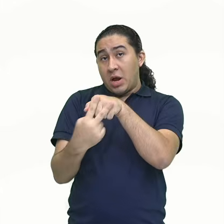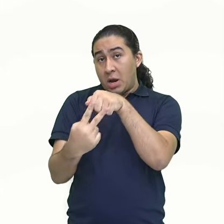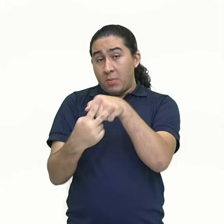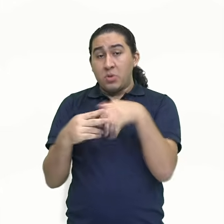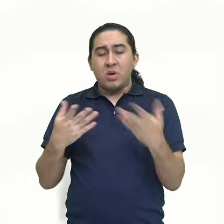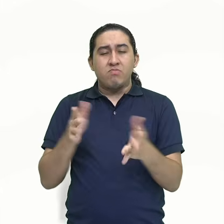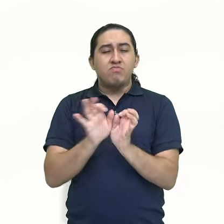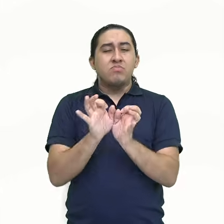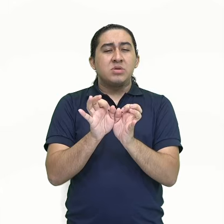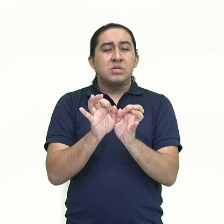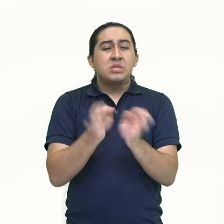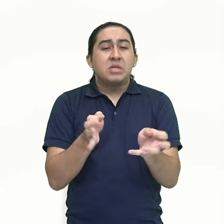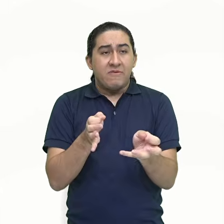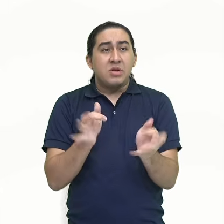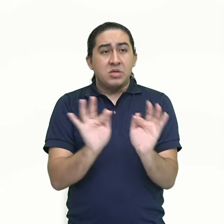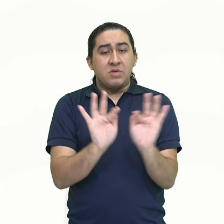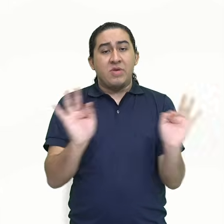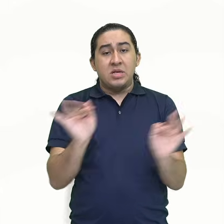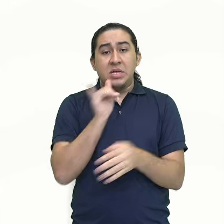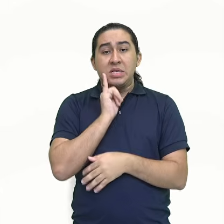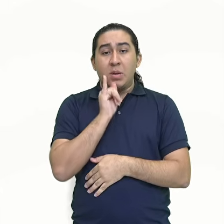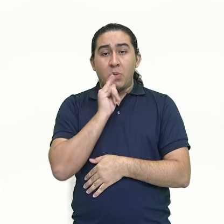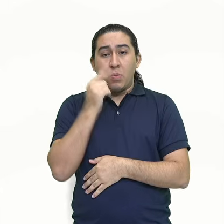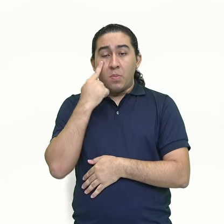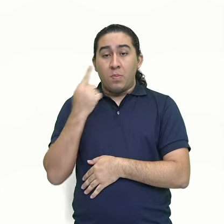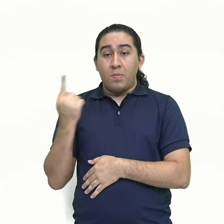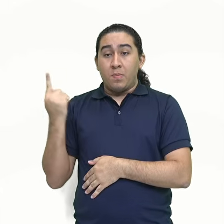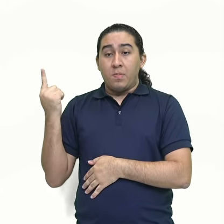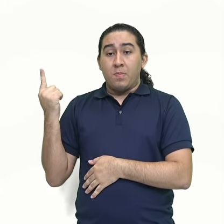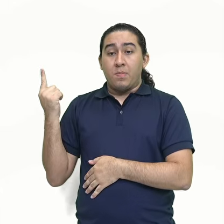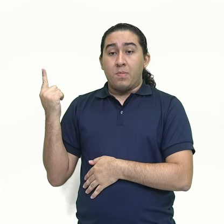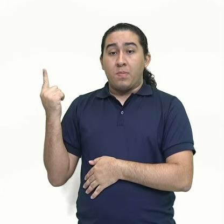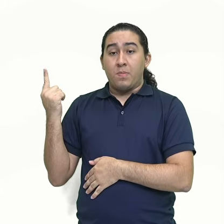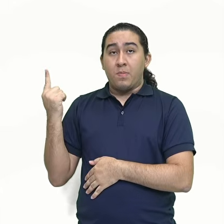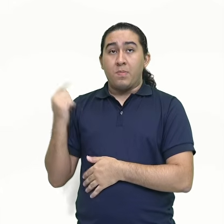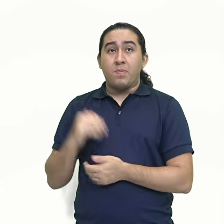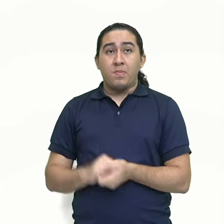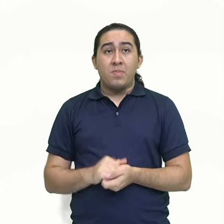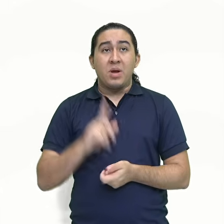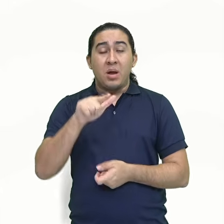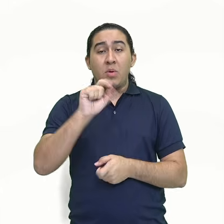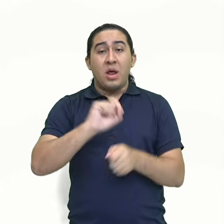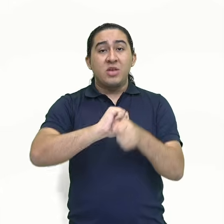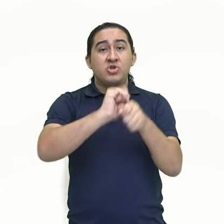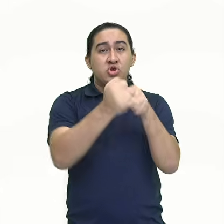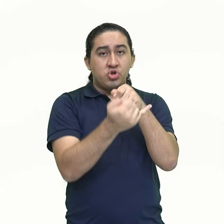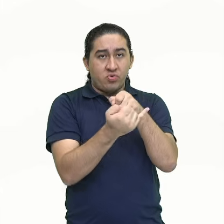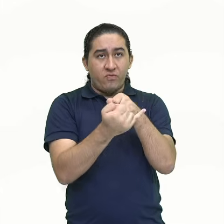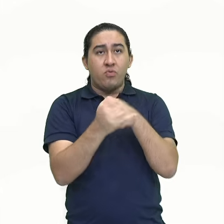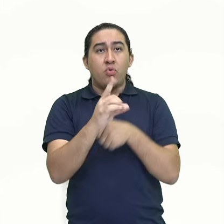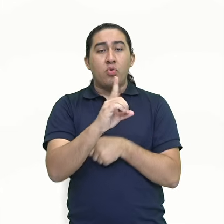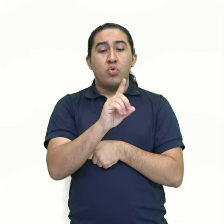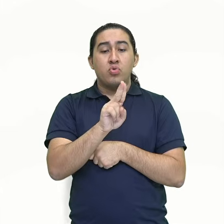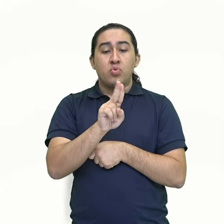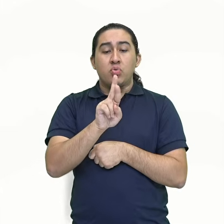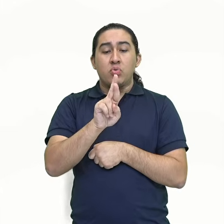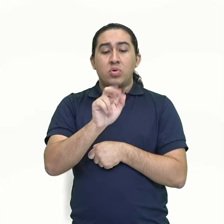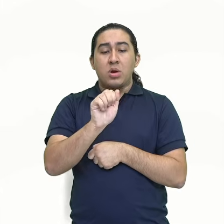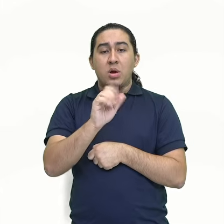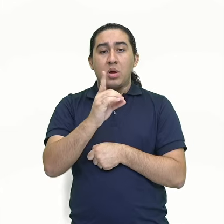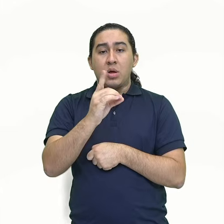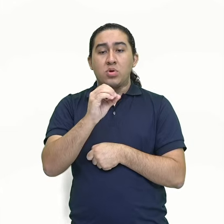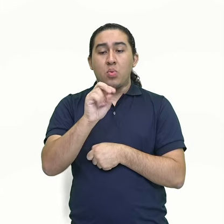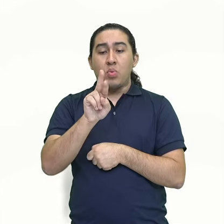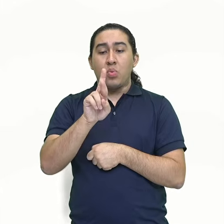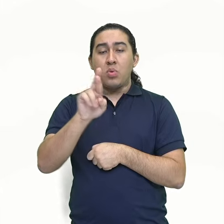aqui, vamos conquistar uma paz duradoura. Duradoura é adjetivo. Eu vou transformar